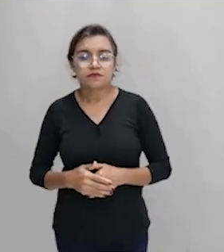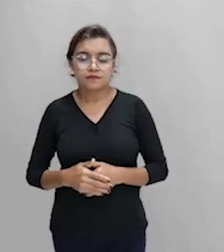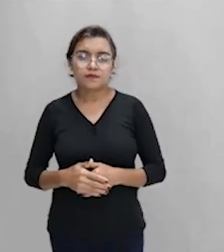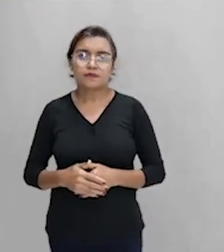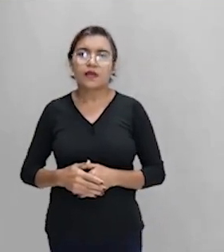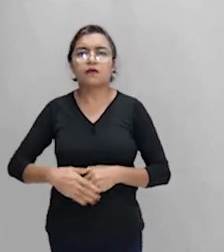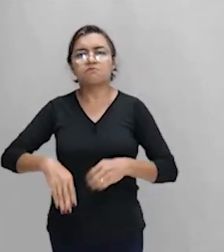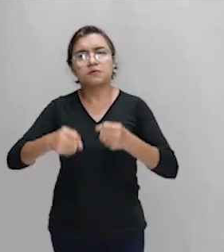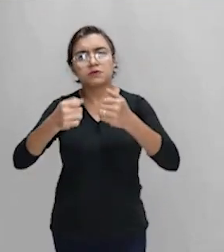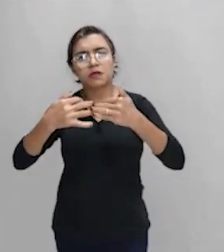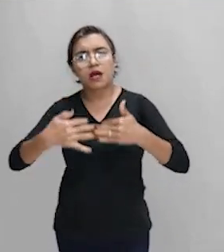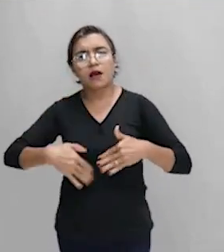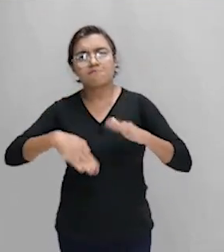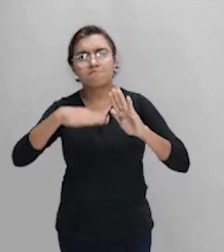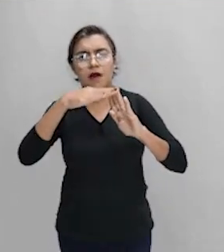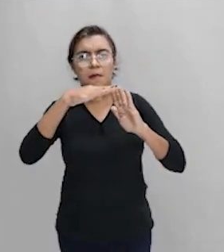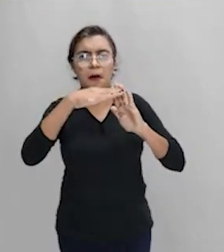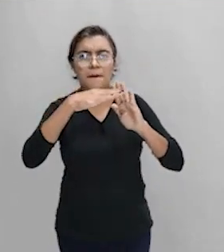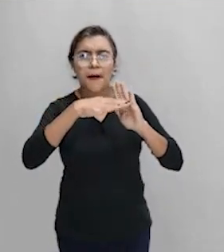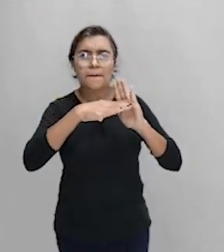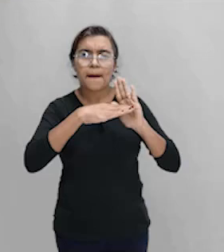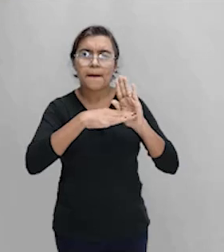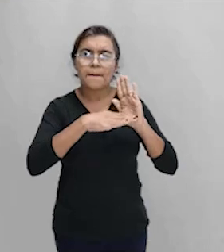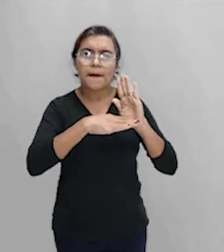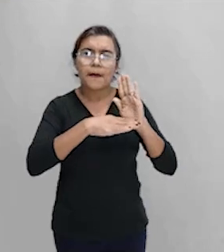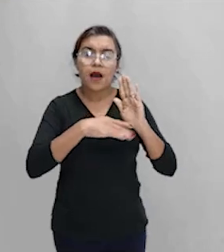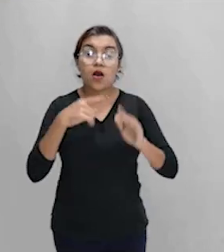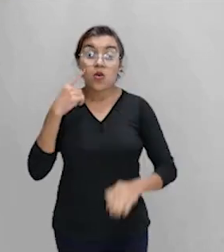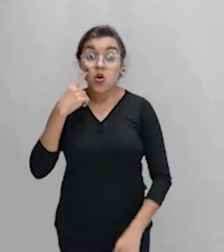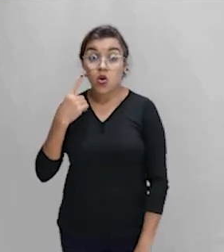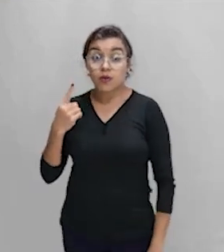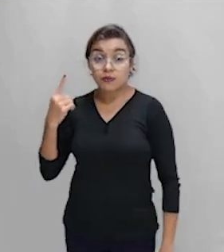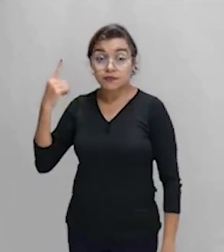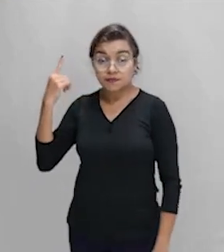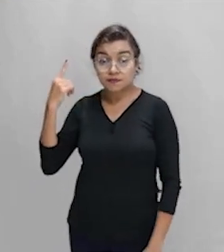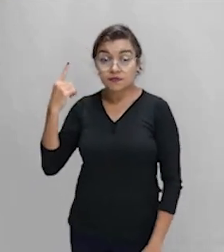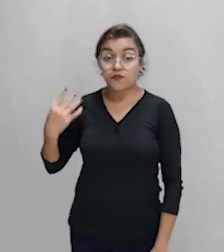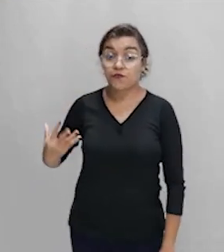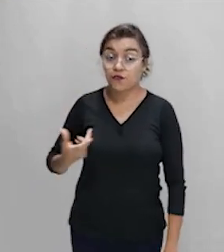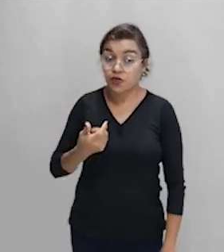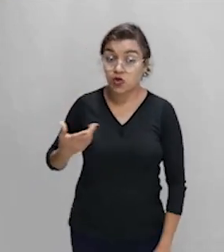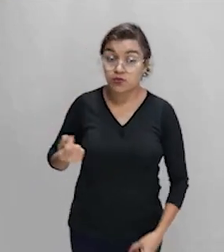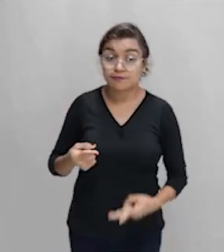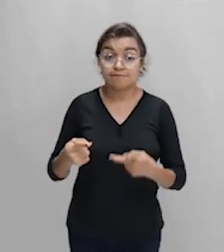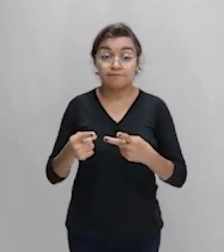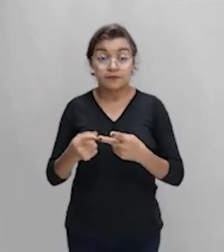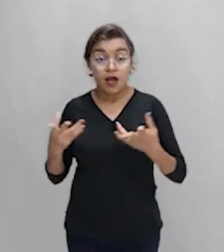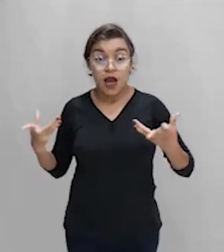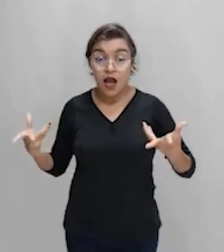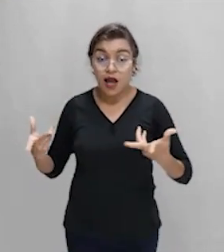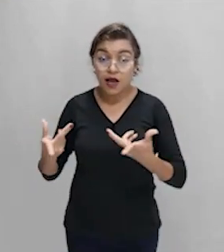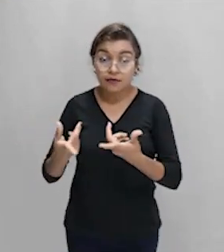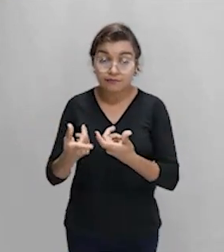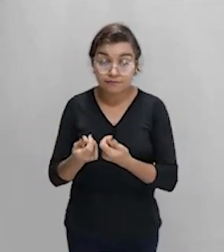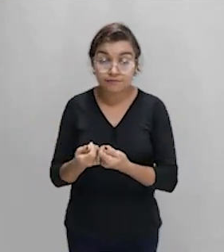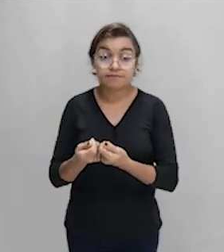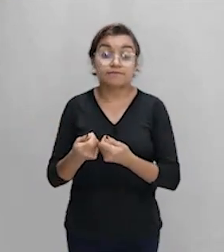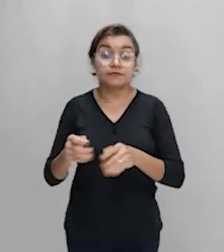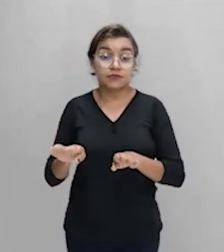uma por uma, fui explicando como elas se dividem. Tá aqui, ó, velocidade,